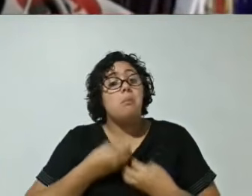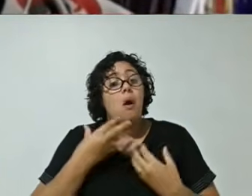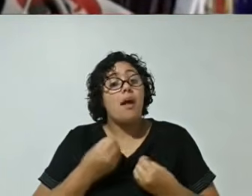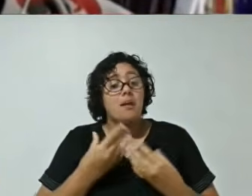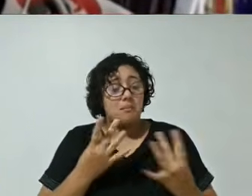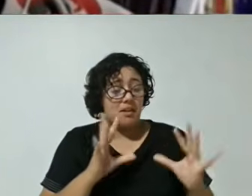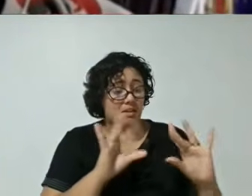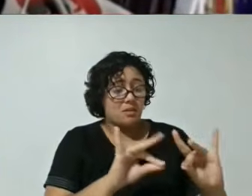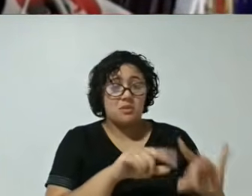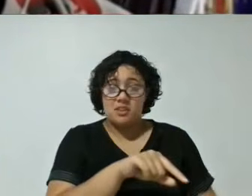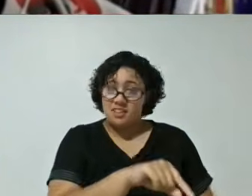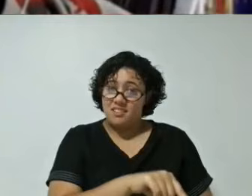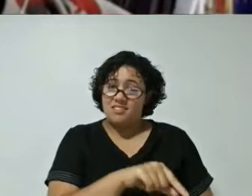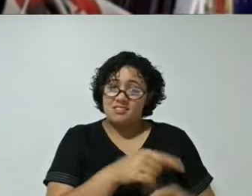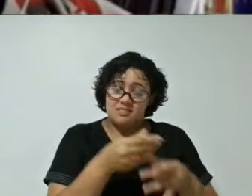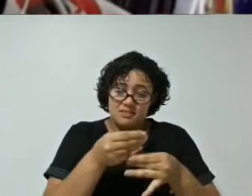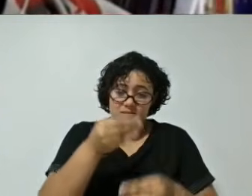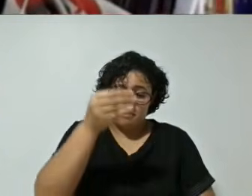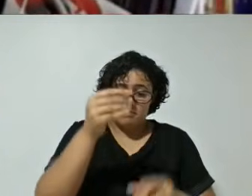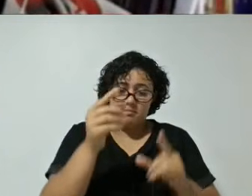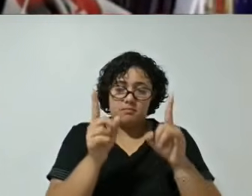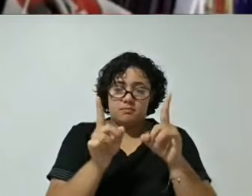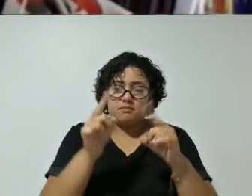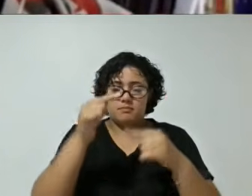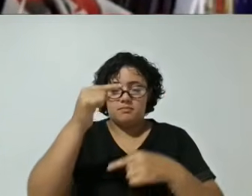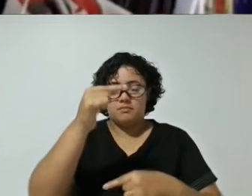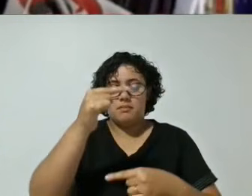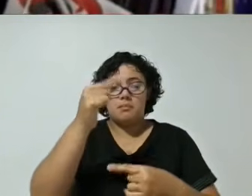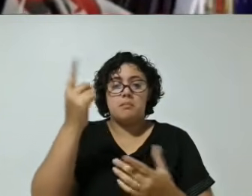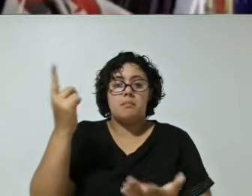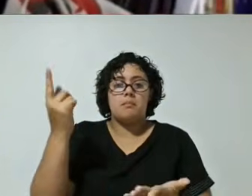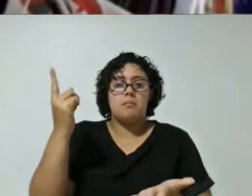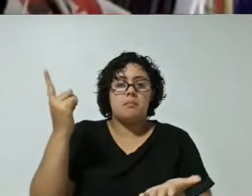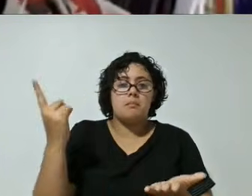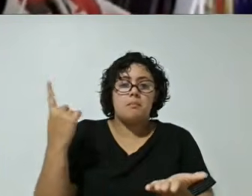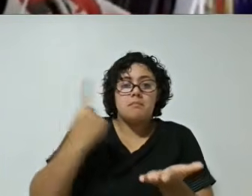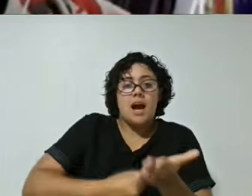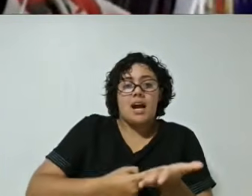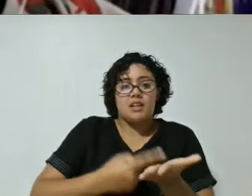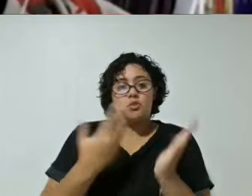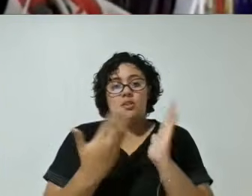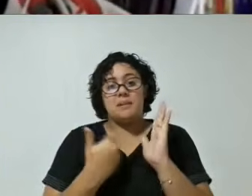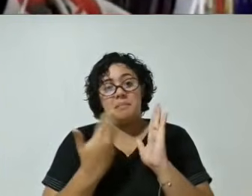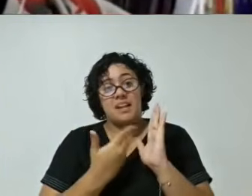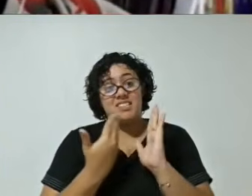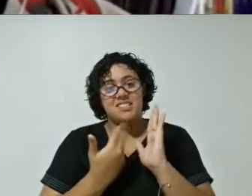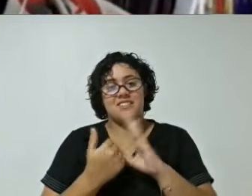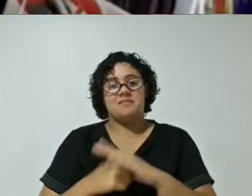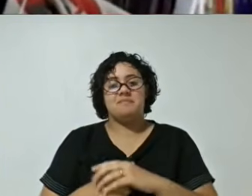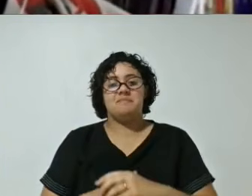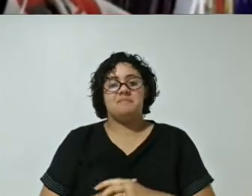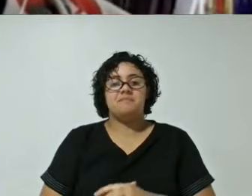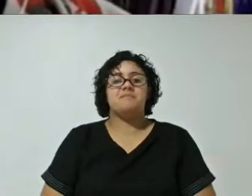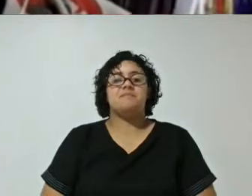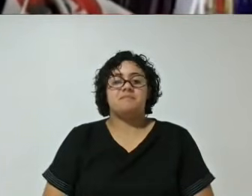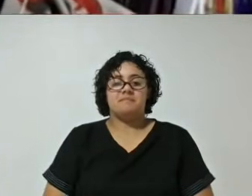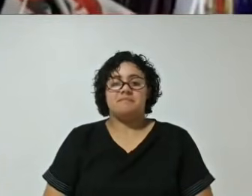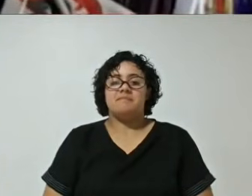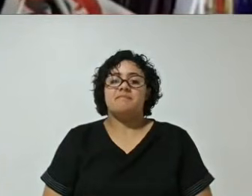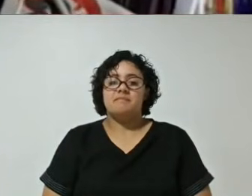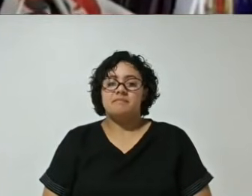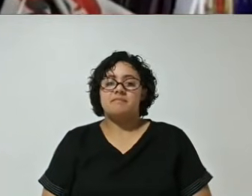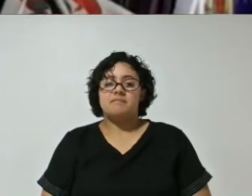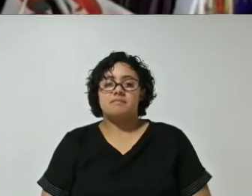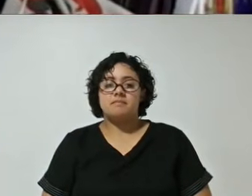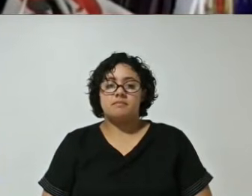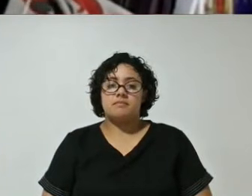que, como se diz, teria mais destaque, né, na No edição mês, na daquele sarau. programação. Que Exatamente, legal. E